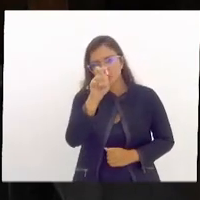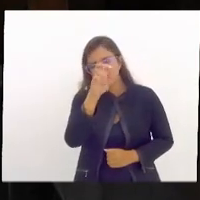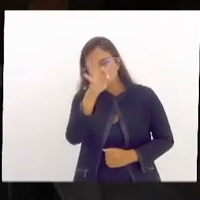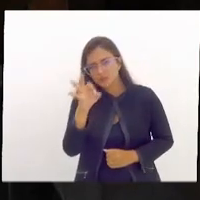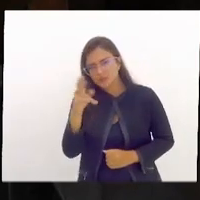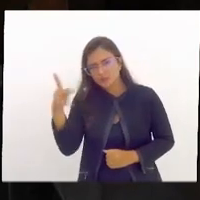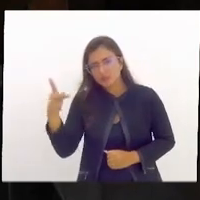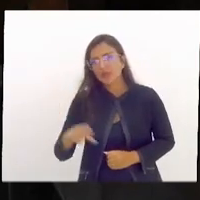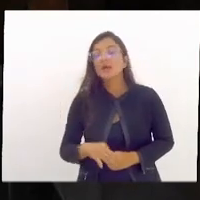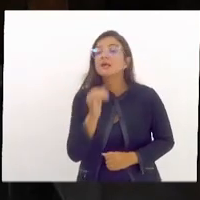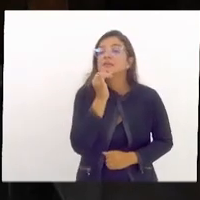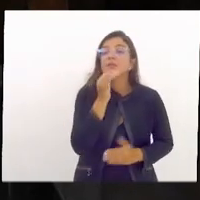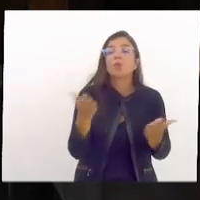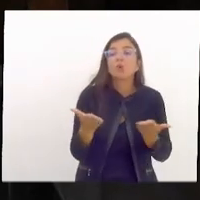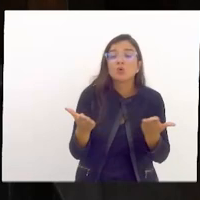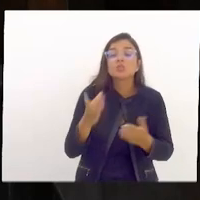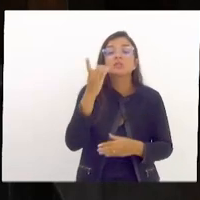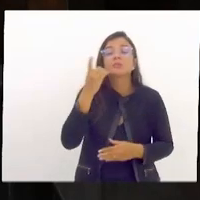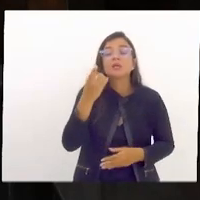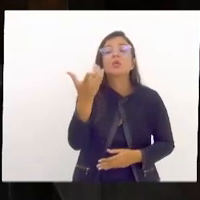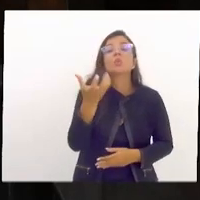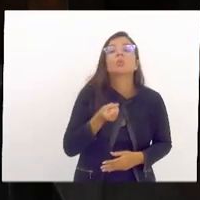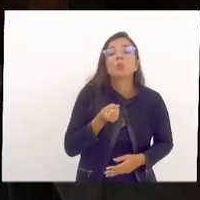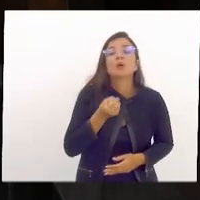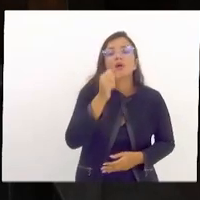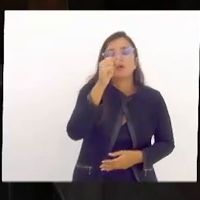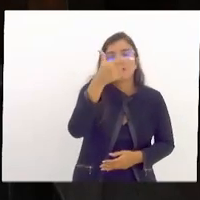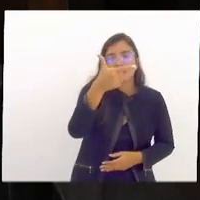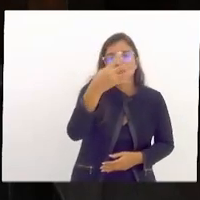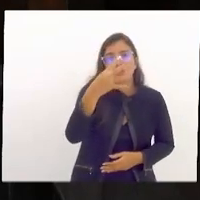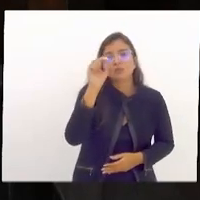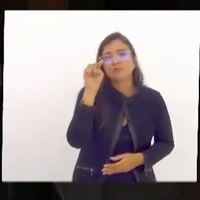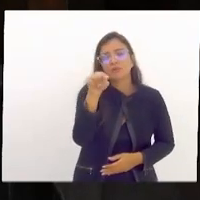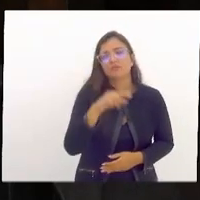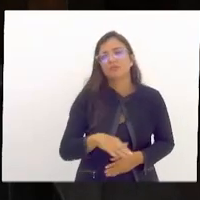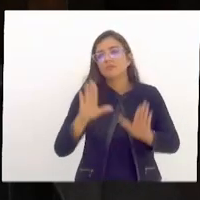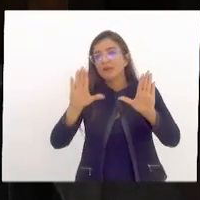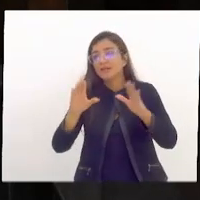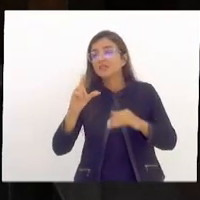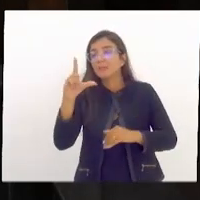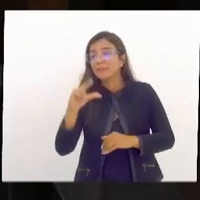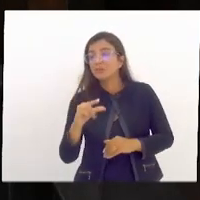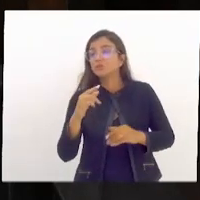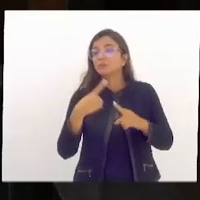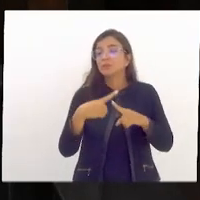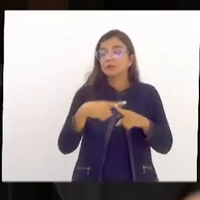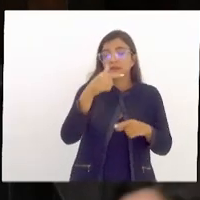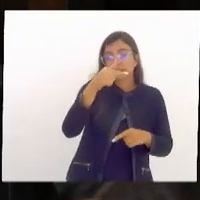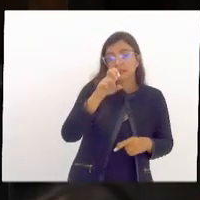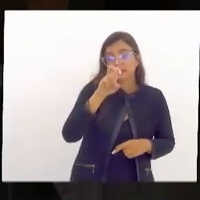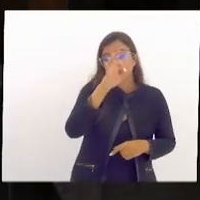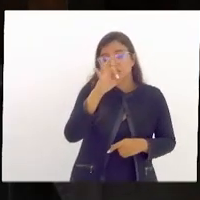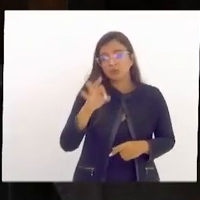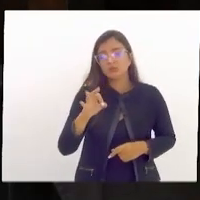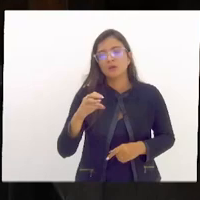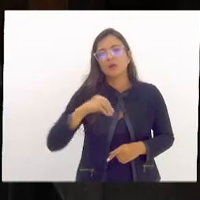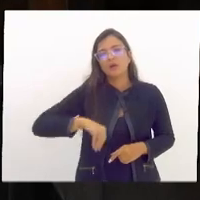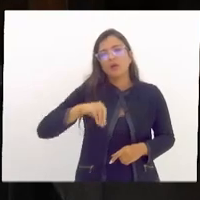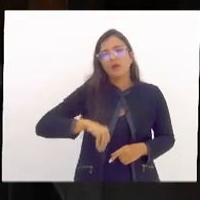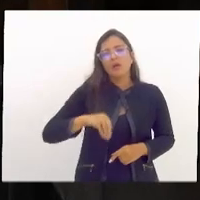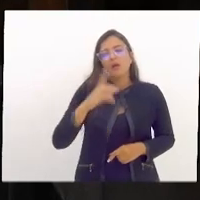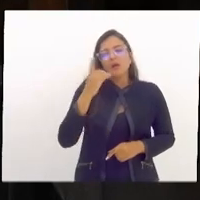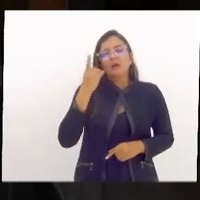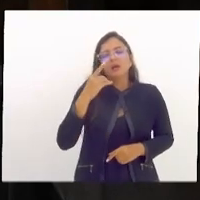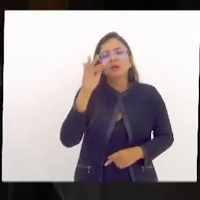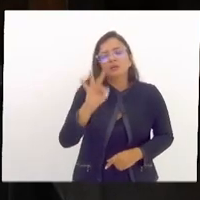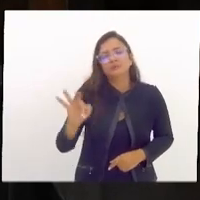provento bruto de um deputado é 24 mil, mas ele está abaixo do que poderia ser, que é 75% do provento bruto de um deputado